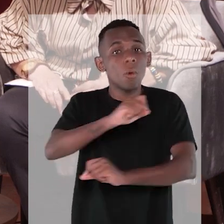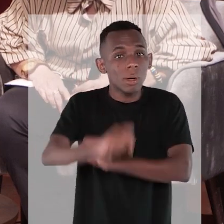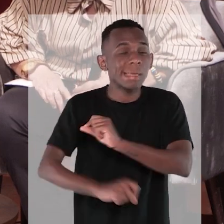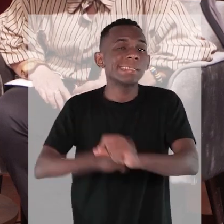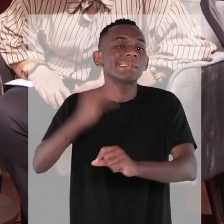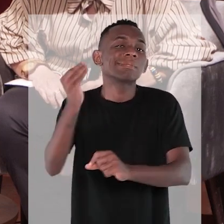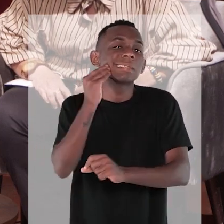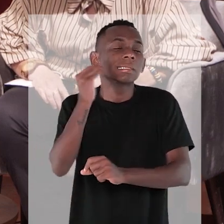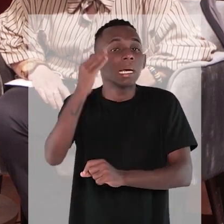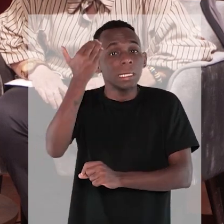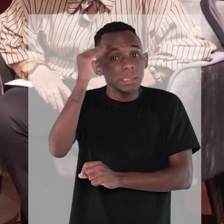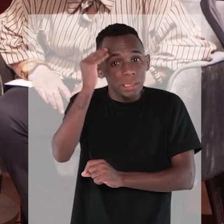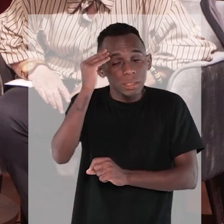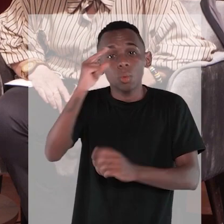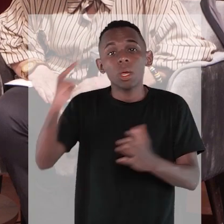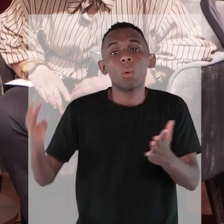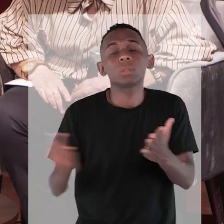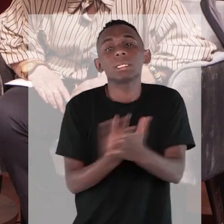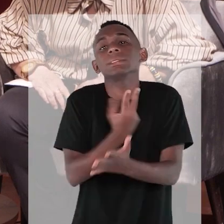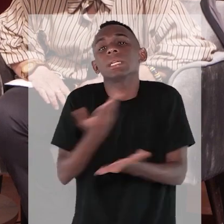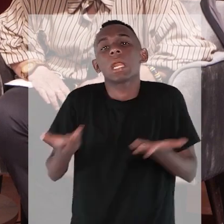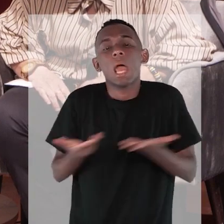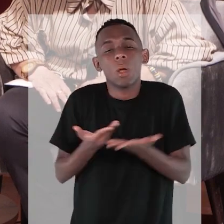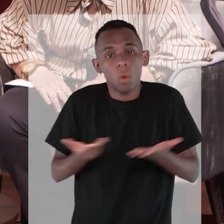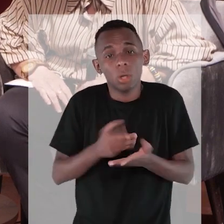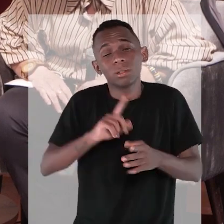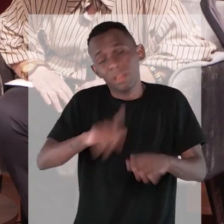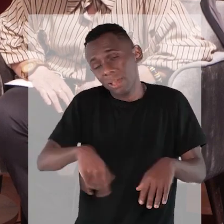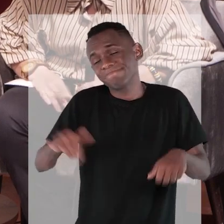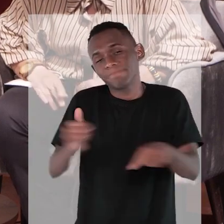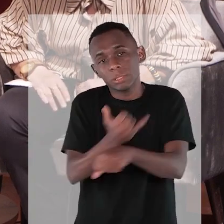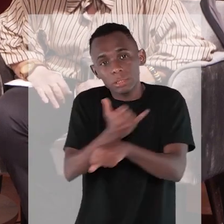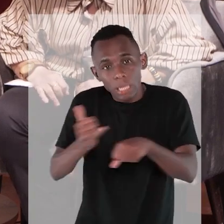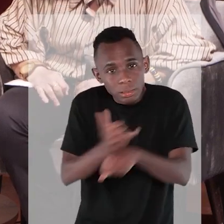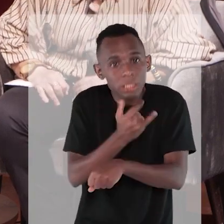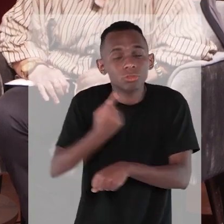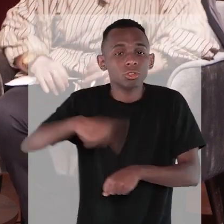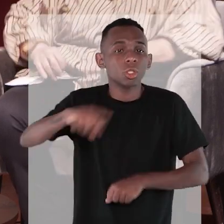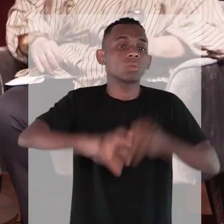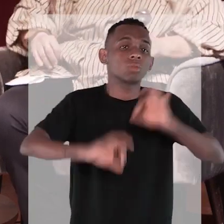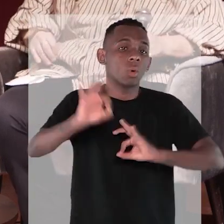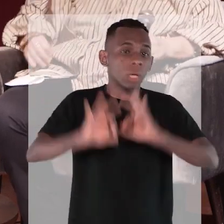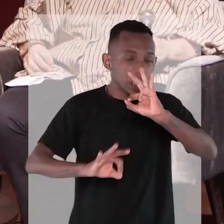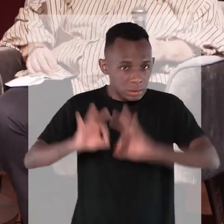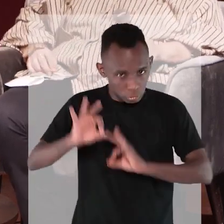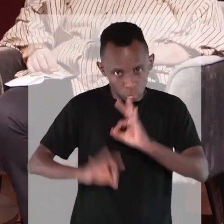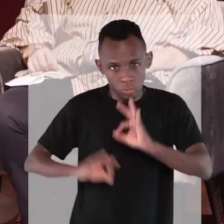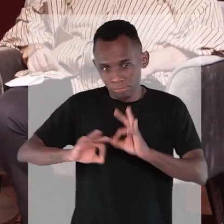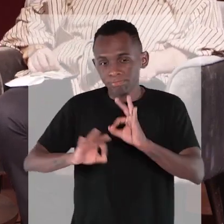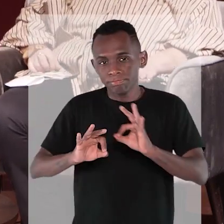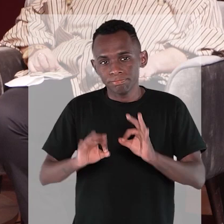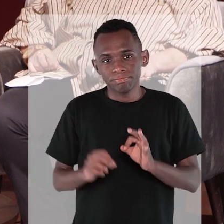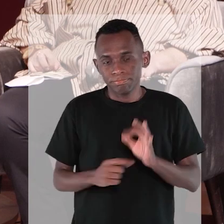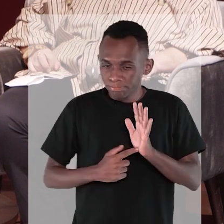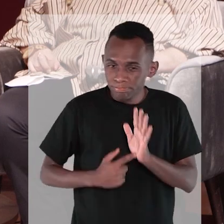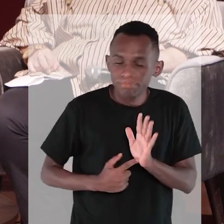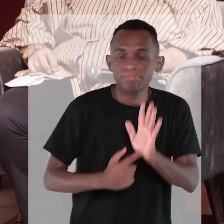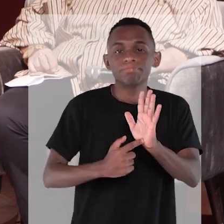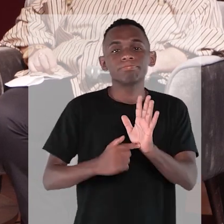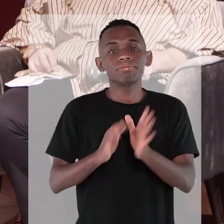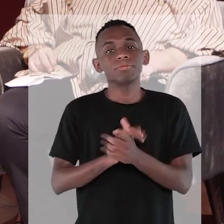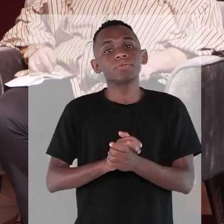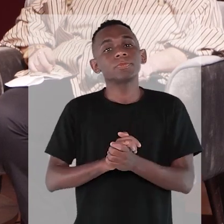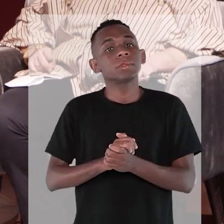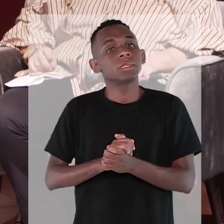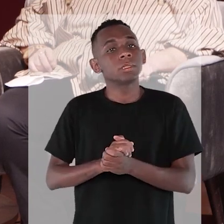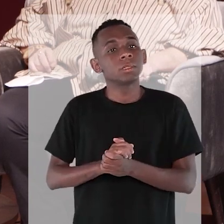está acontecendo. Então, essa é a estratégia que nós bolamos, desenvolvemos, né, uma historiadora,